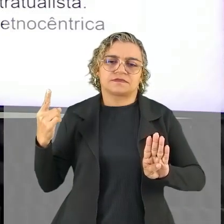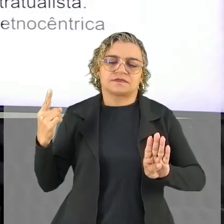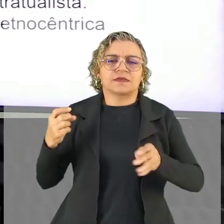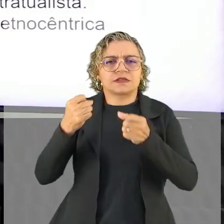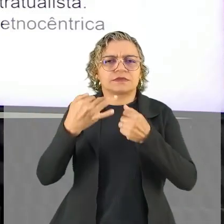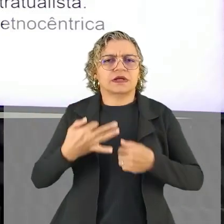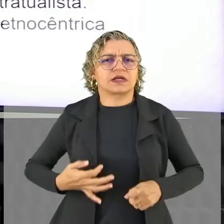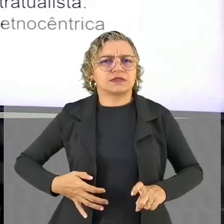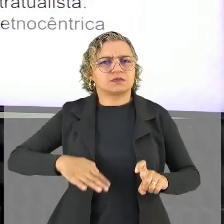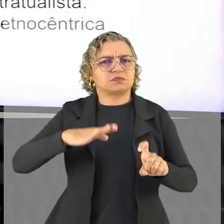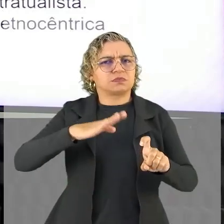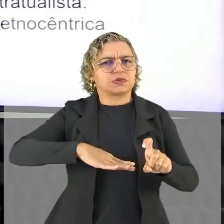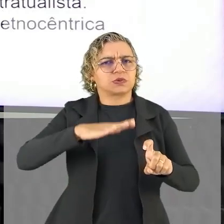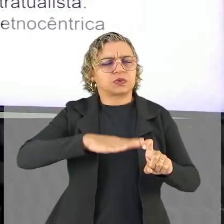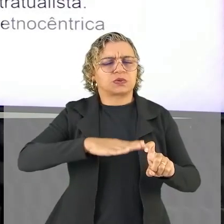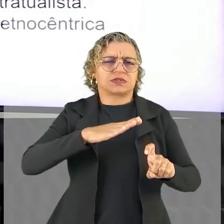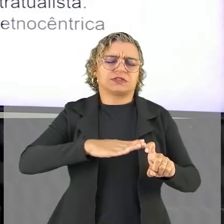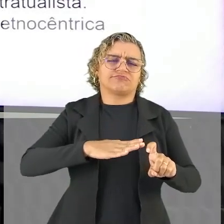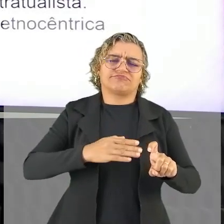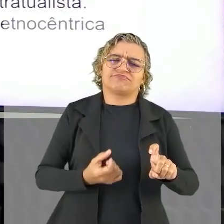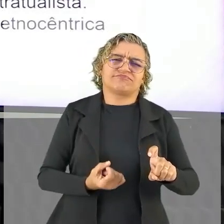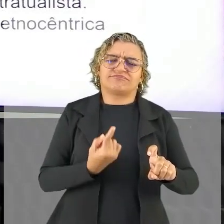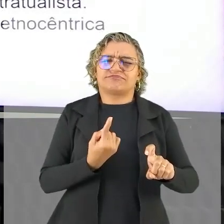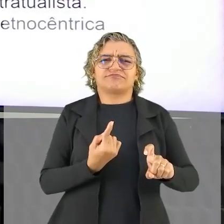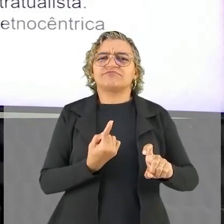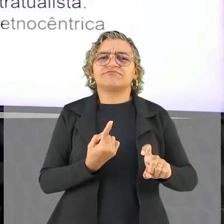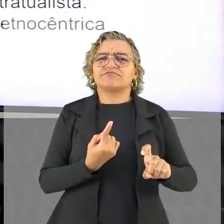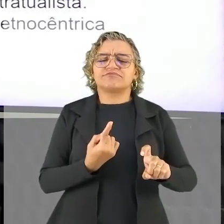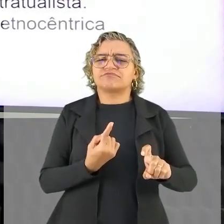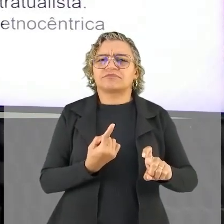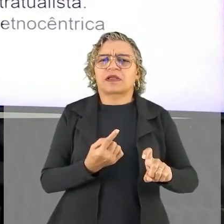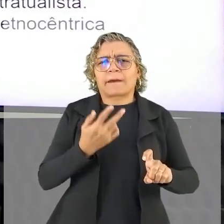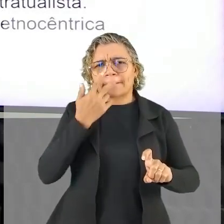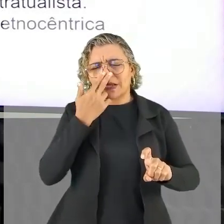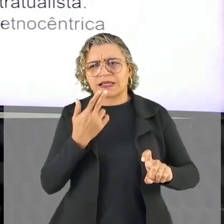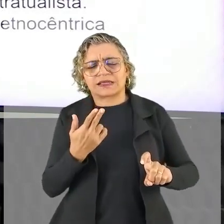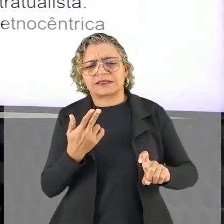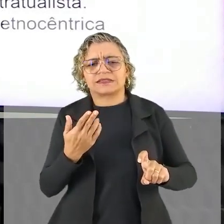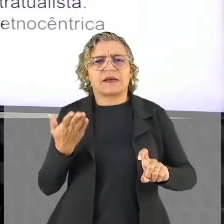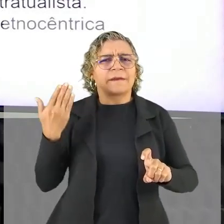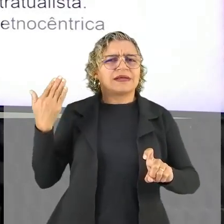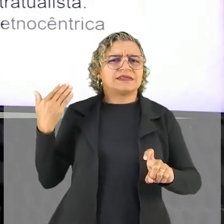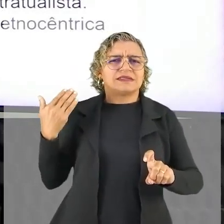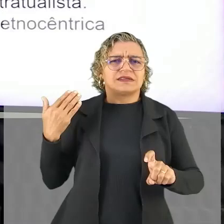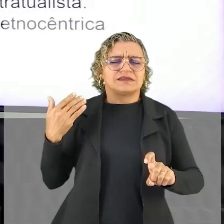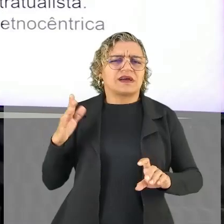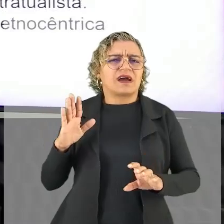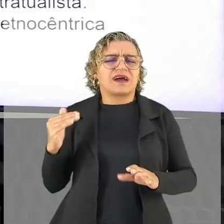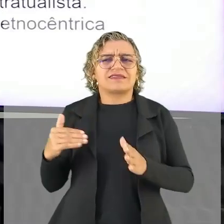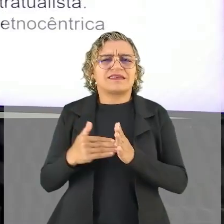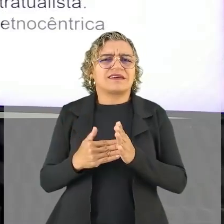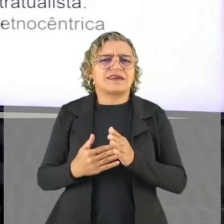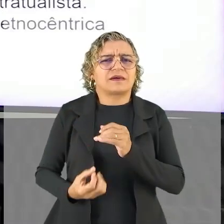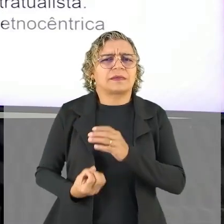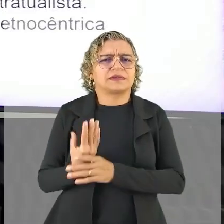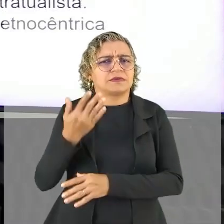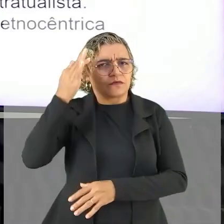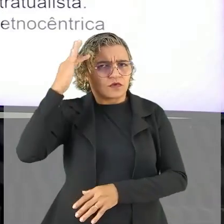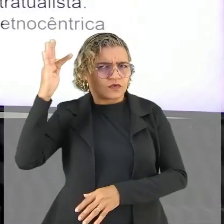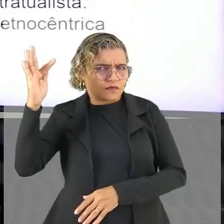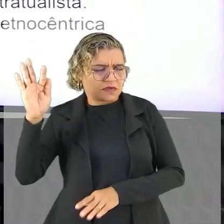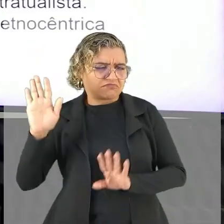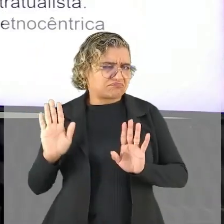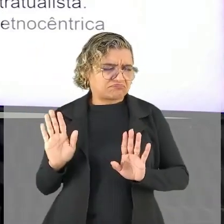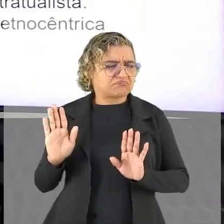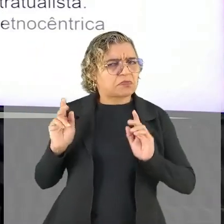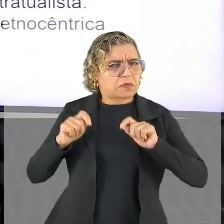explicação mitológica não, né? A explicação mitológica ela é ali o que prevalecia antes até do surgimento da filosofia. Então, a